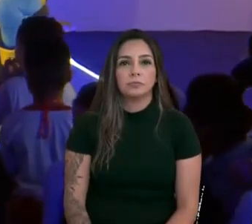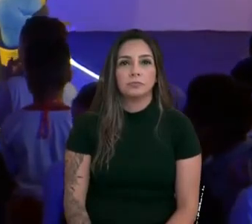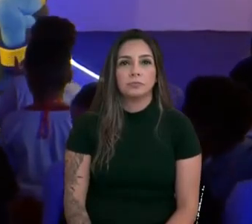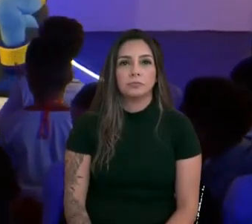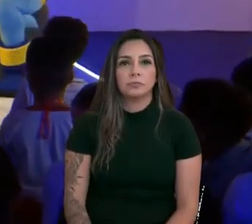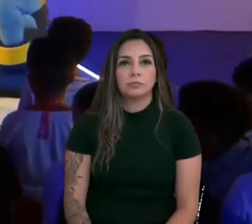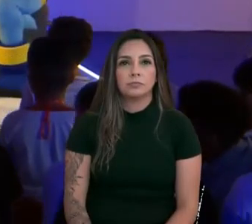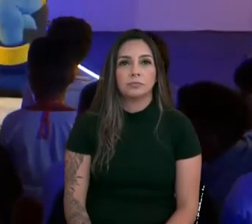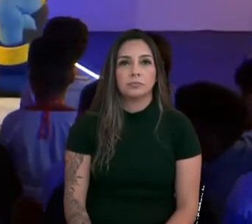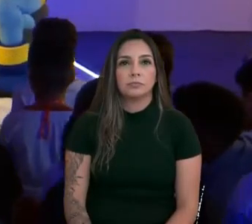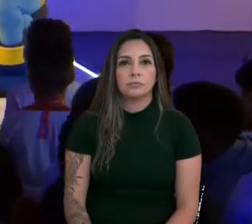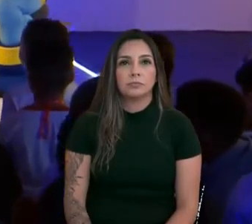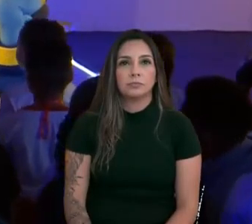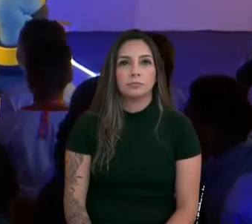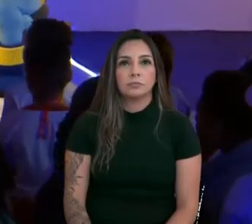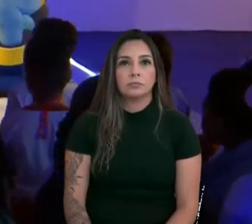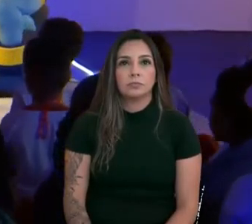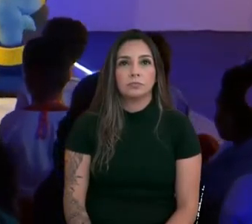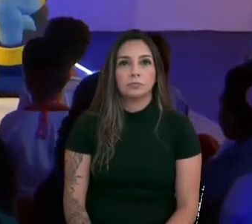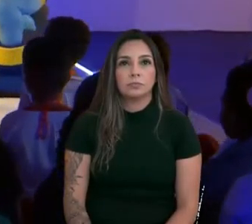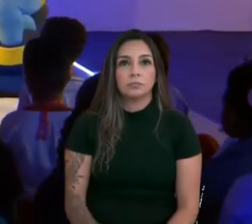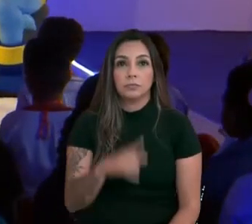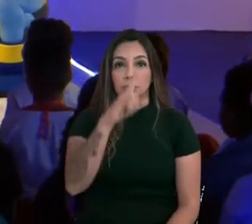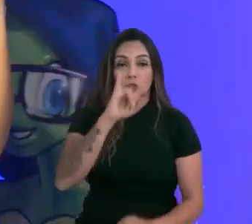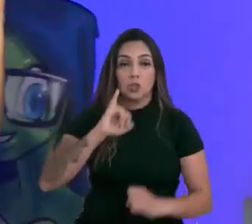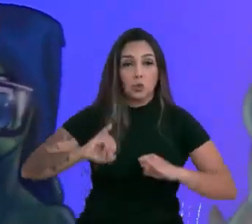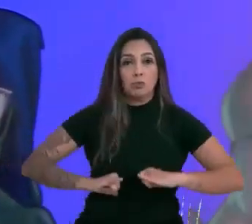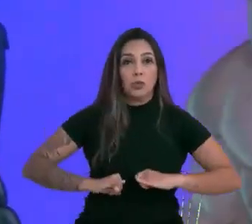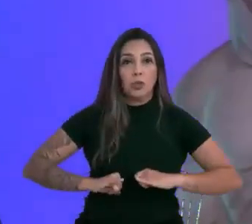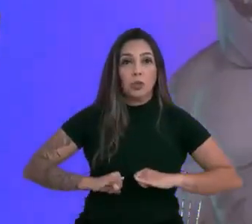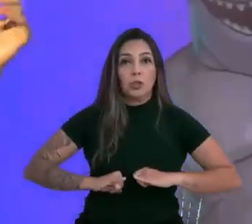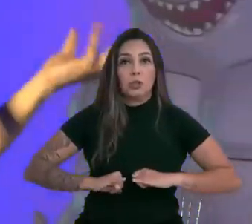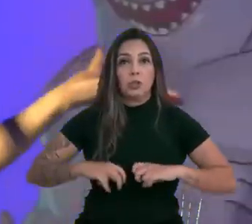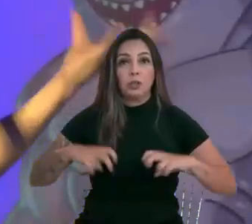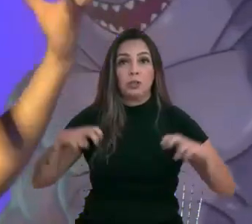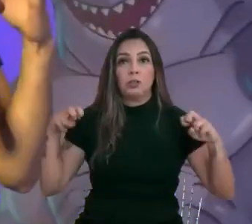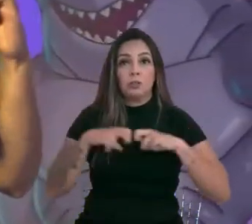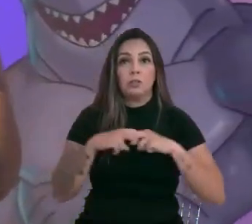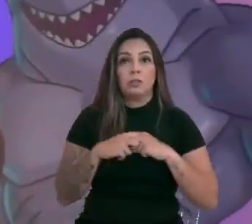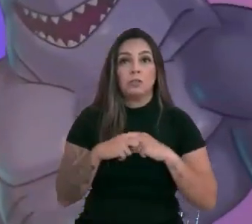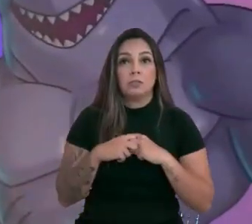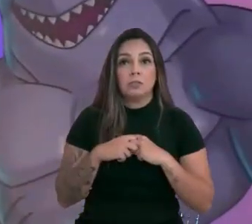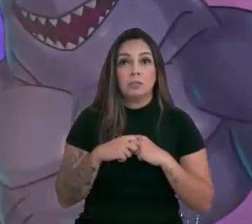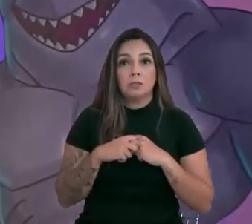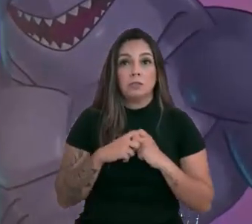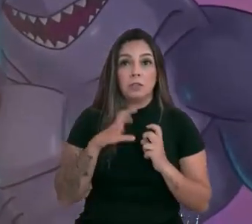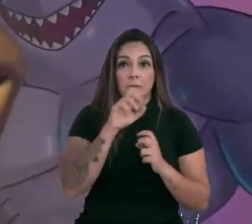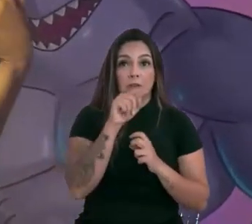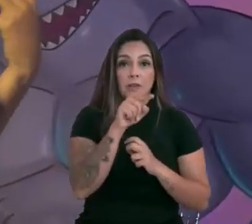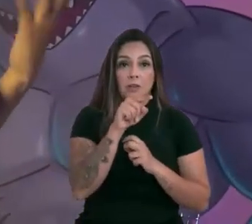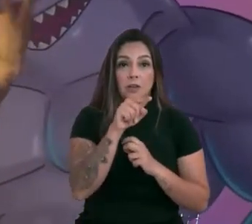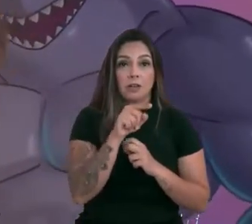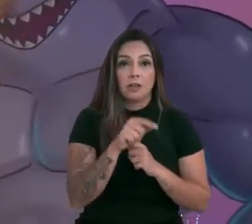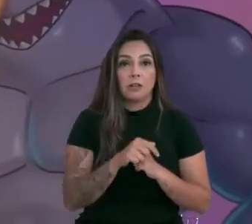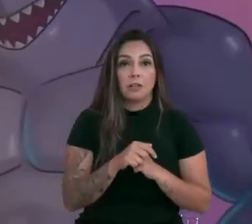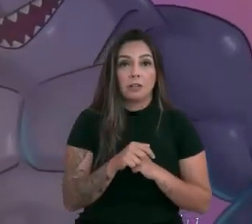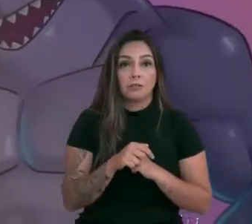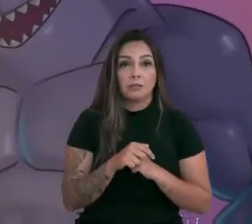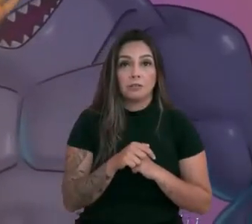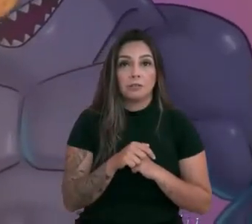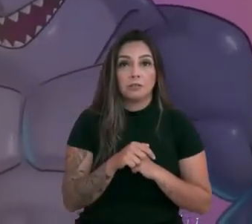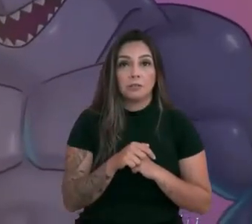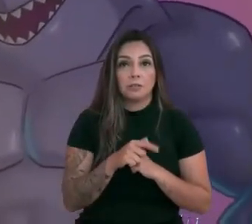Ela sofreu um ataque com a Gangue Plástica. A Gangue Plástica atacou ela e ela ficou sem